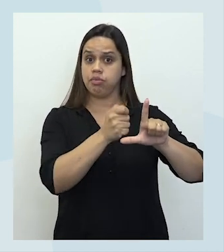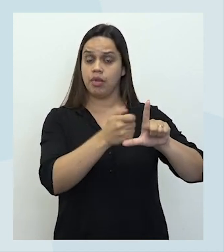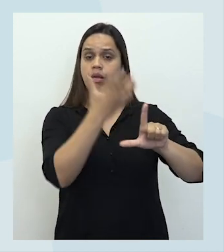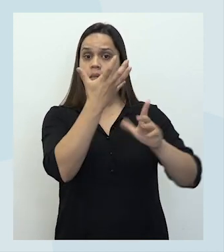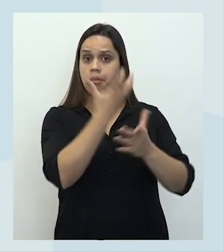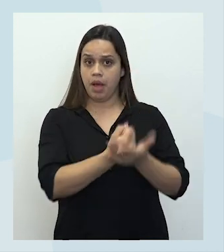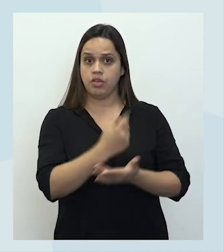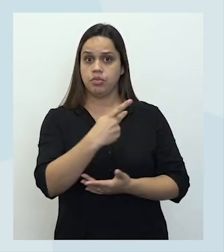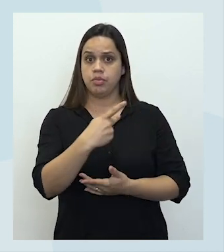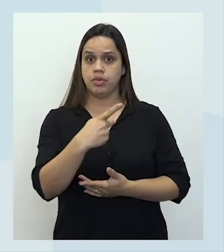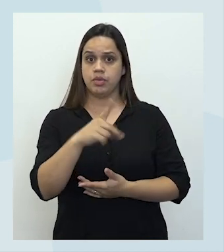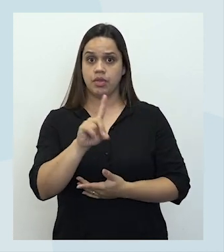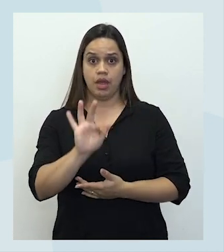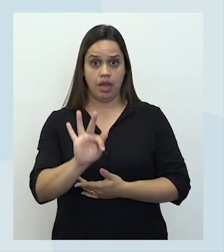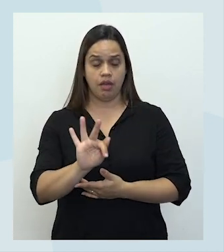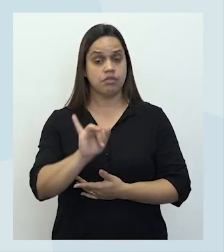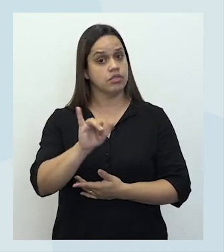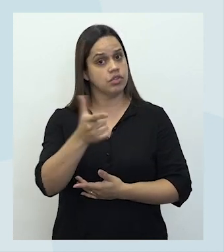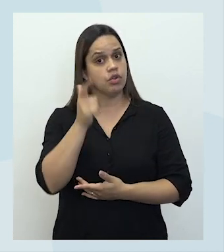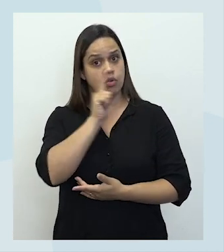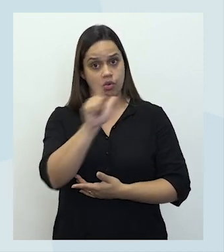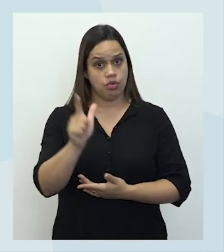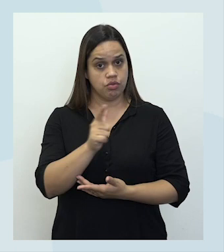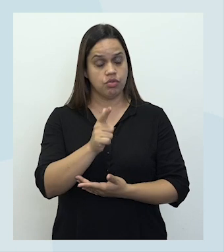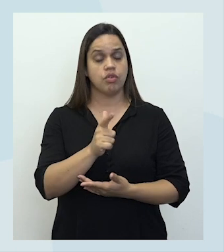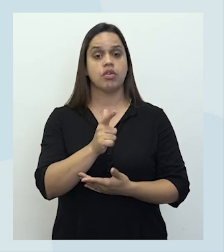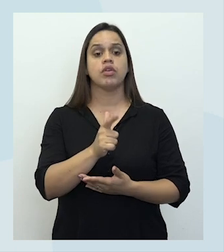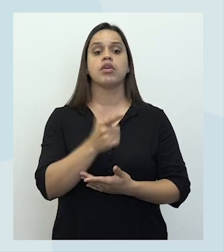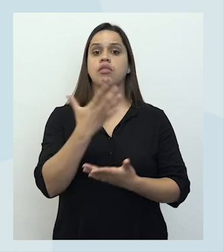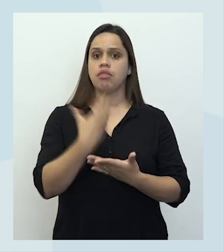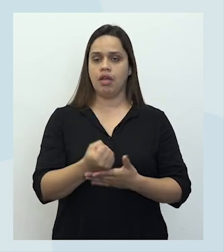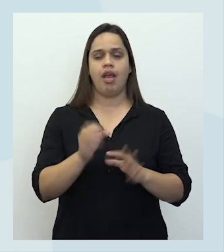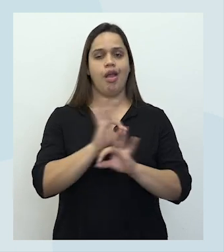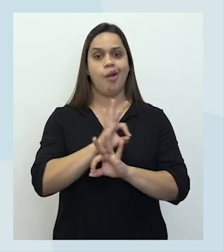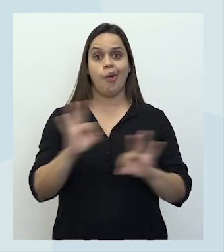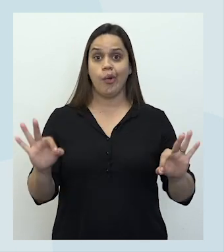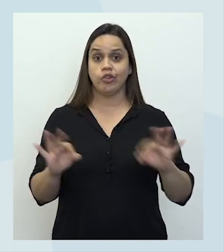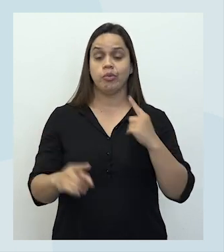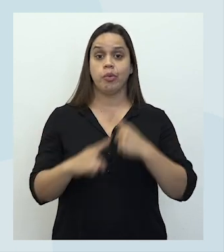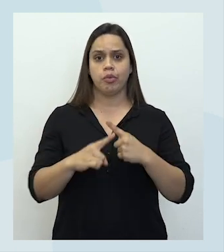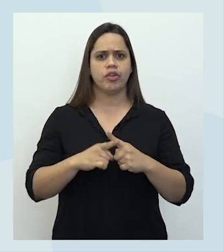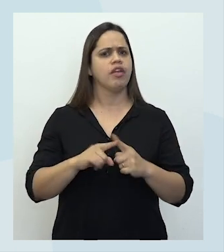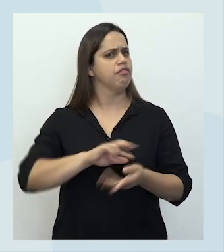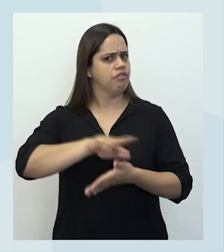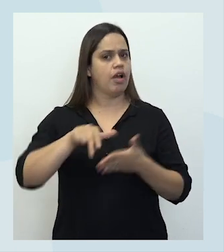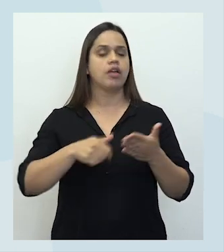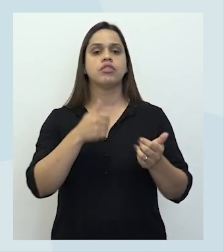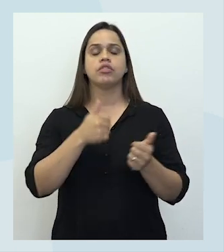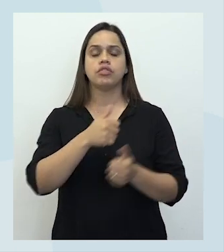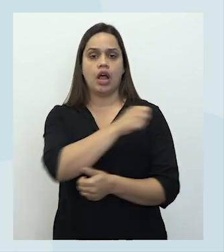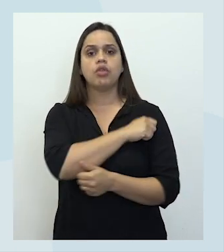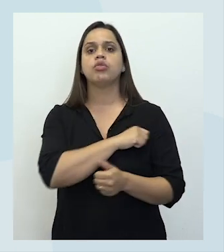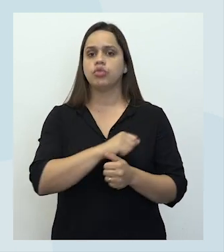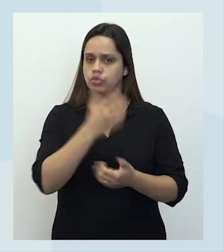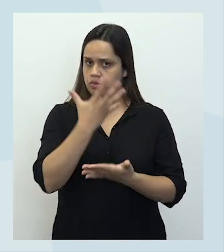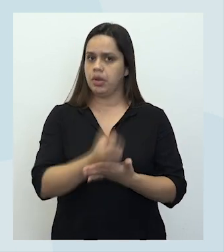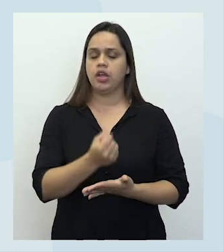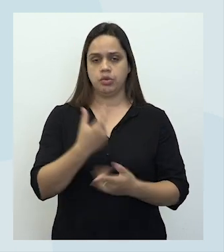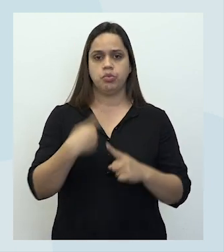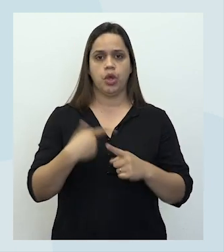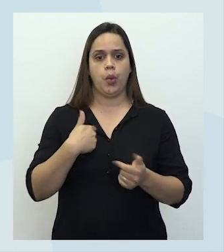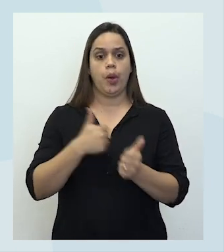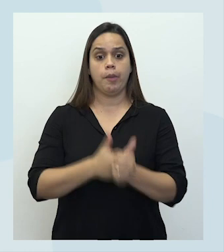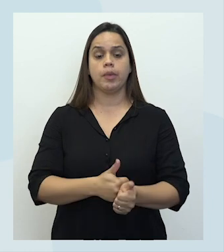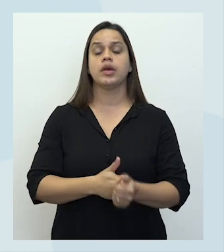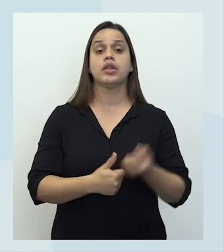PDF, que caso consigam baixar em PDF, isso é ótimo, né? Se conseguirem, vários alunos baixam porque eu acompanho. Então, da página